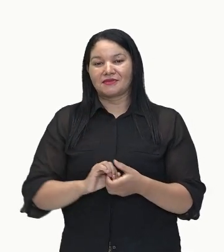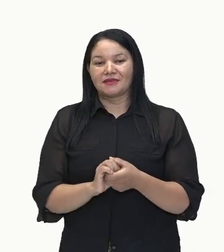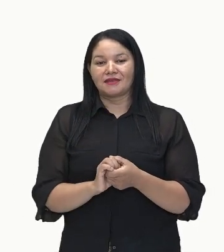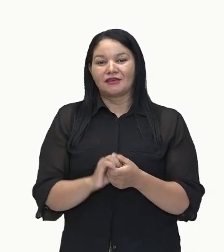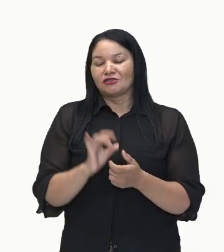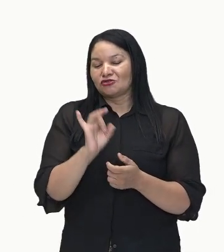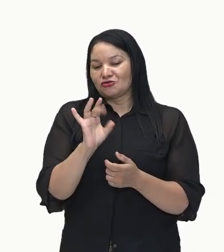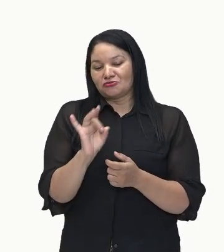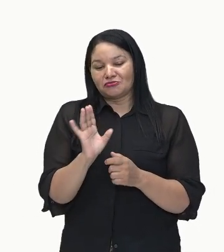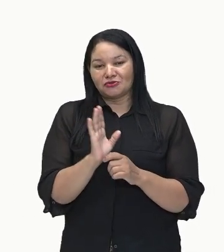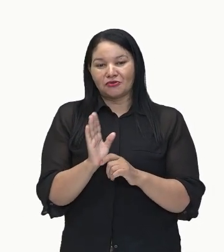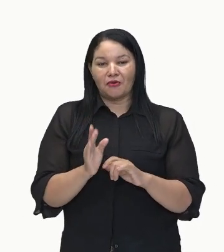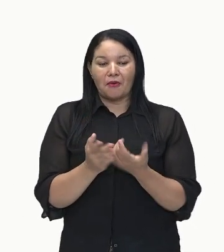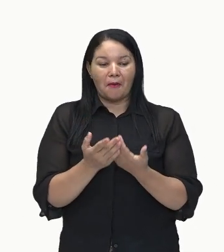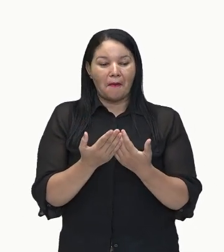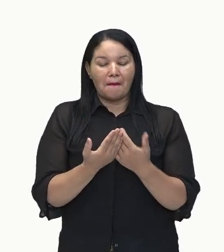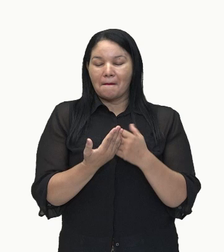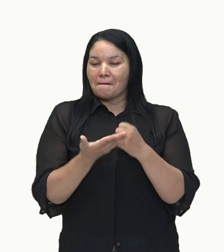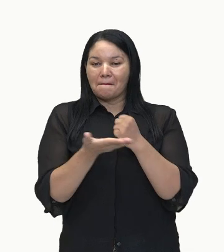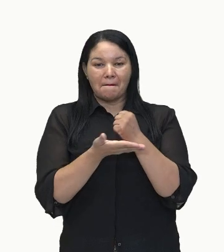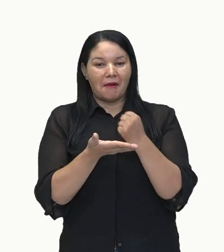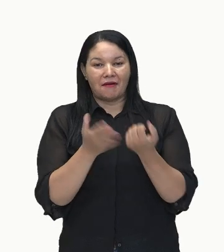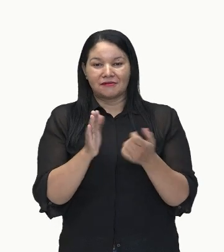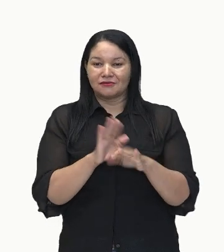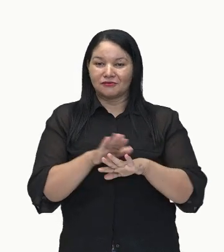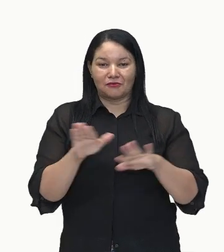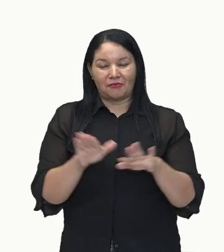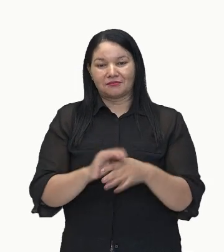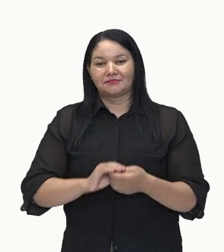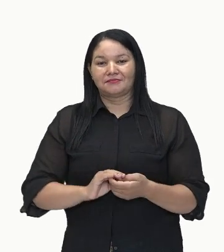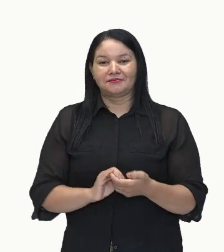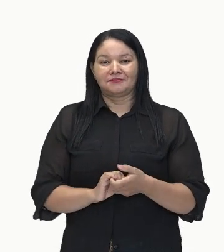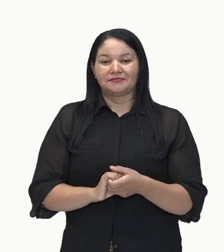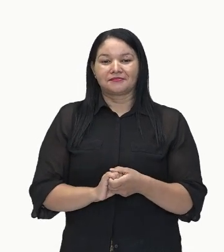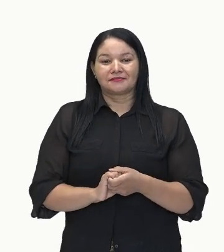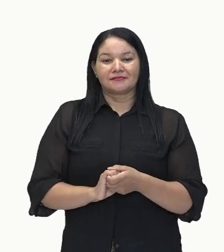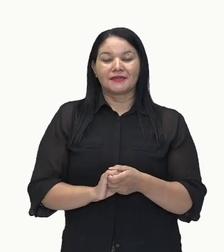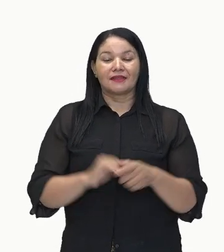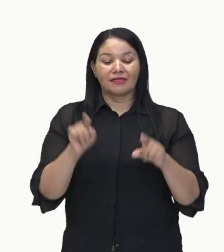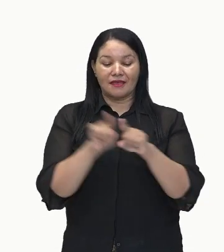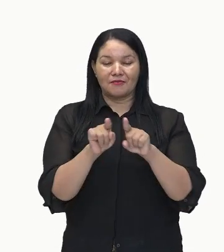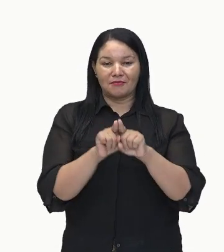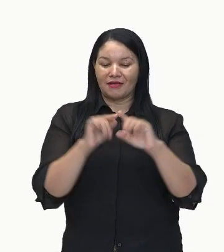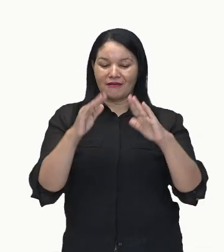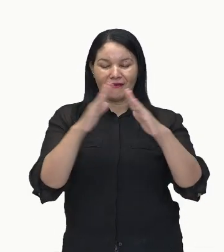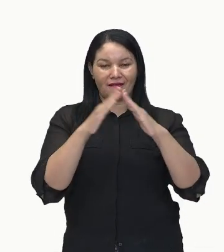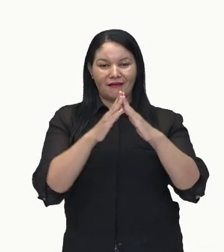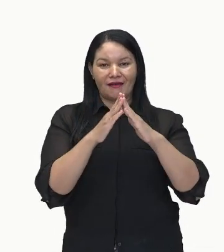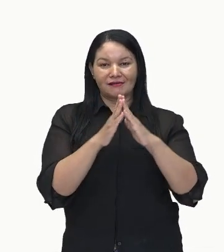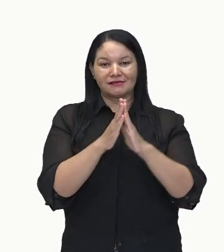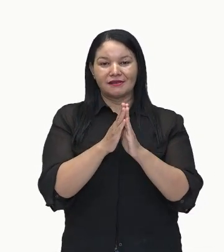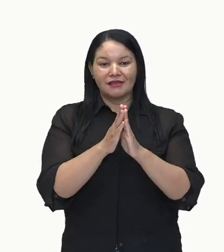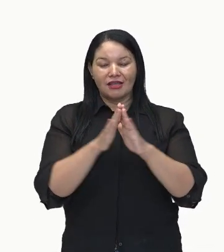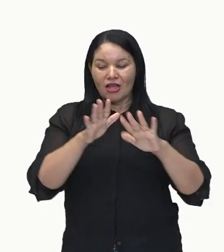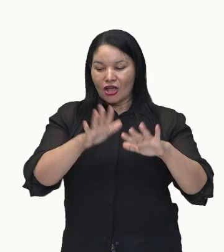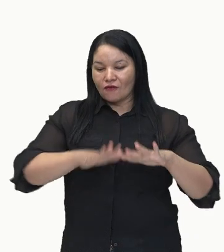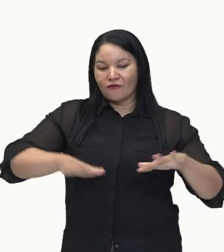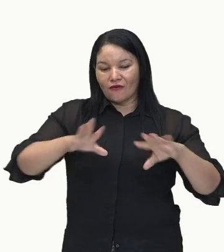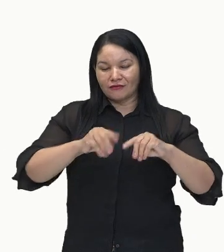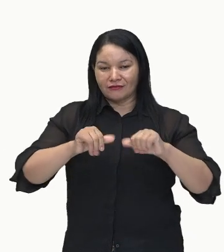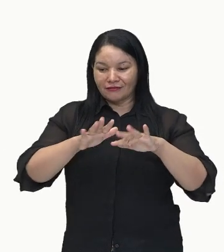o mínimo, o básico. E observe a descrição da casa, mais uma vez, um terreirinho, rodeia a